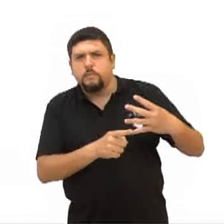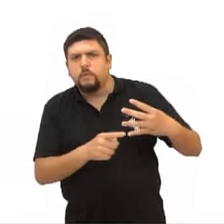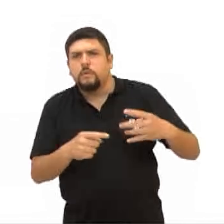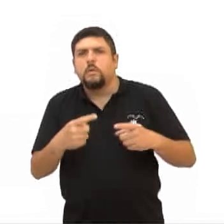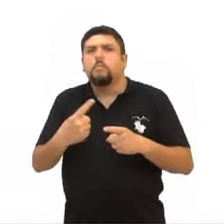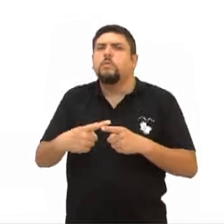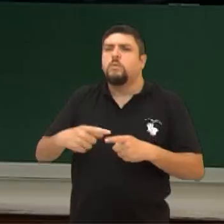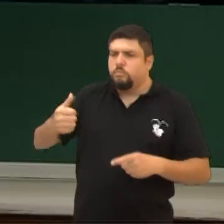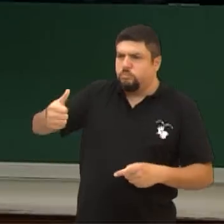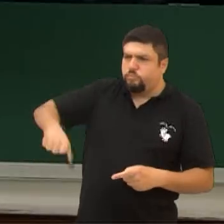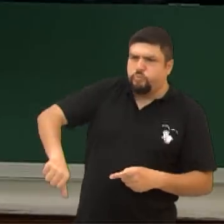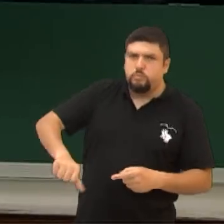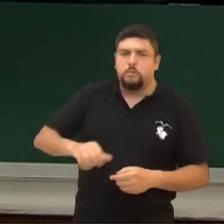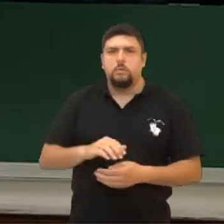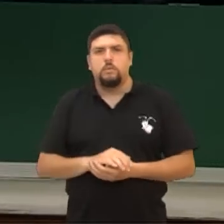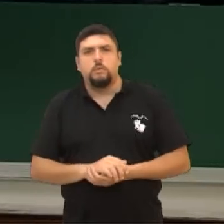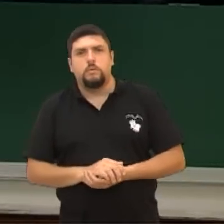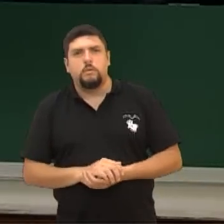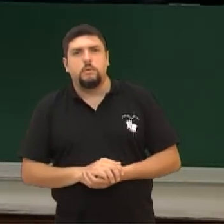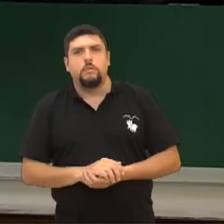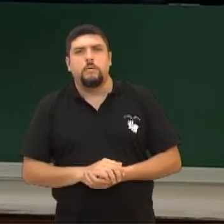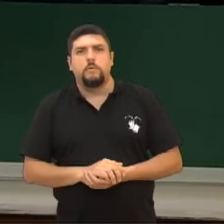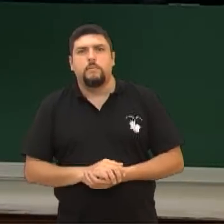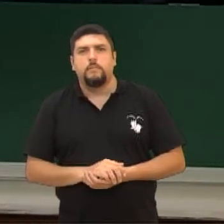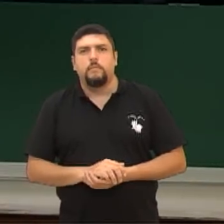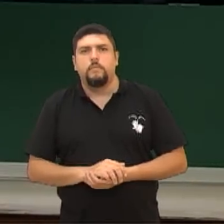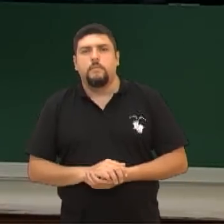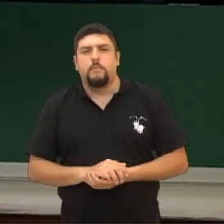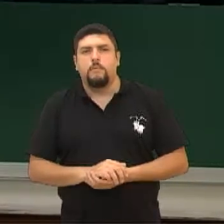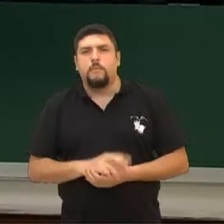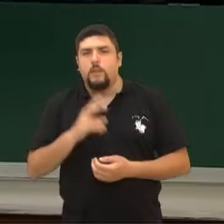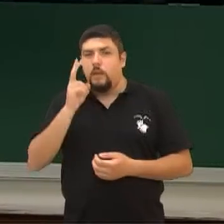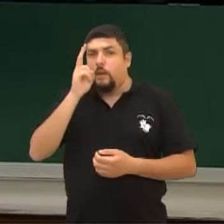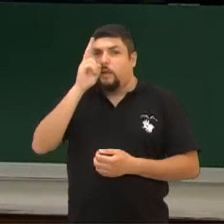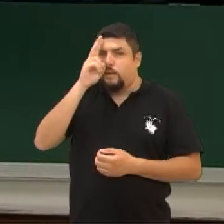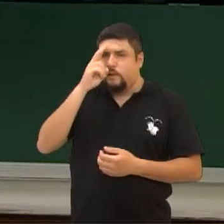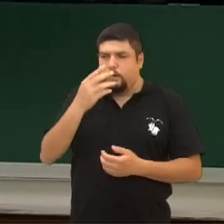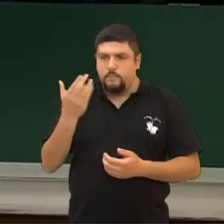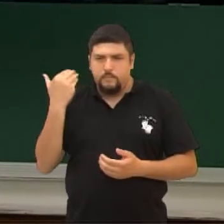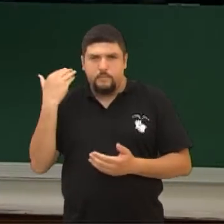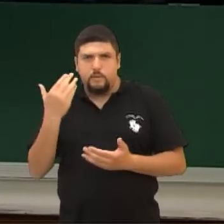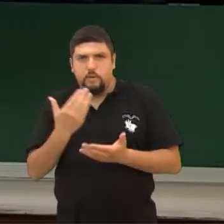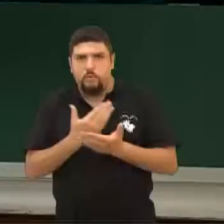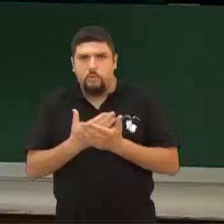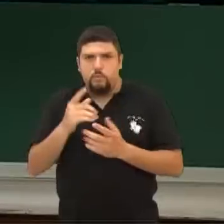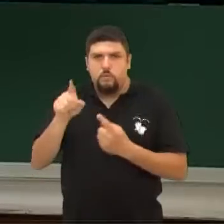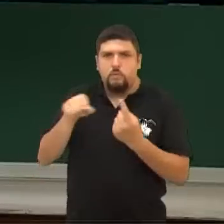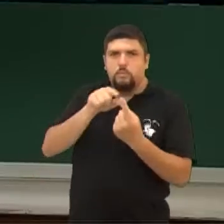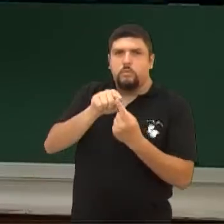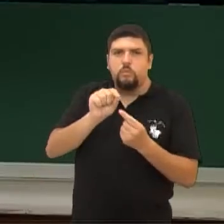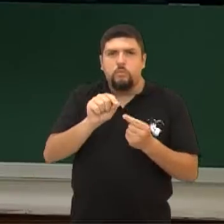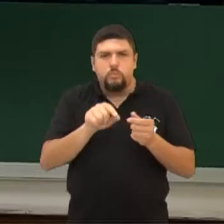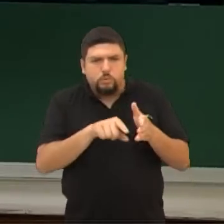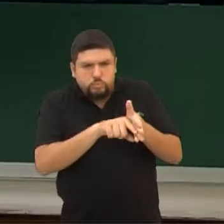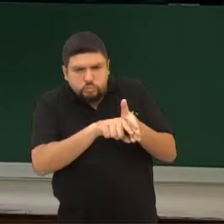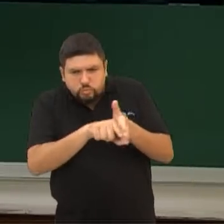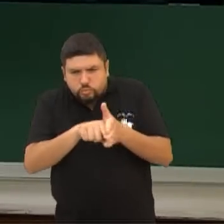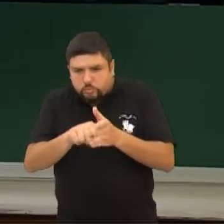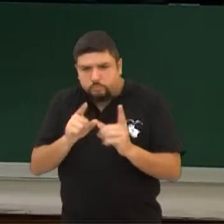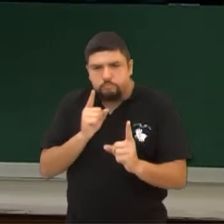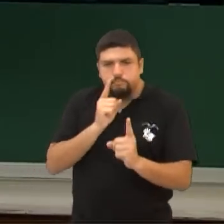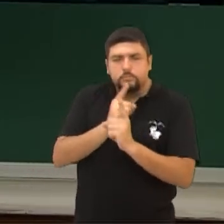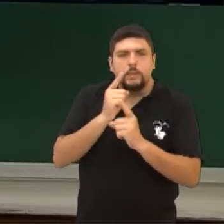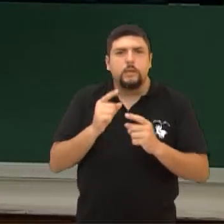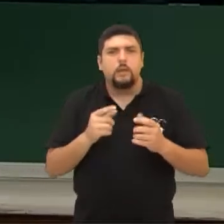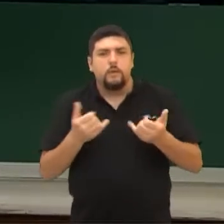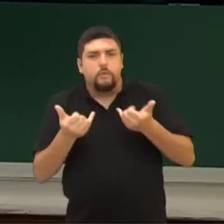hídrica. Nós vamos encontrar aqui. Lembra lá do nosso objetivo do começo da aula, em localizar informações explícitas?